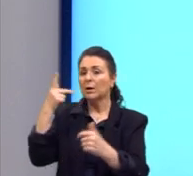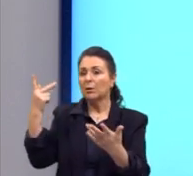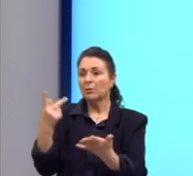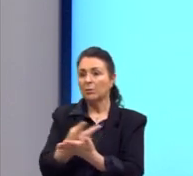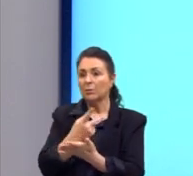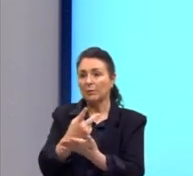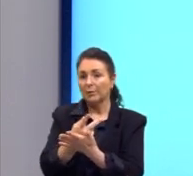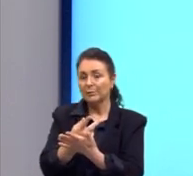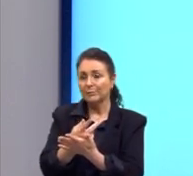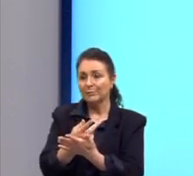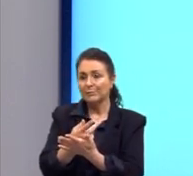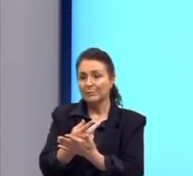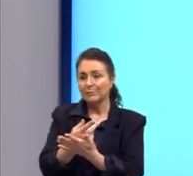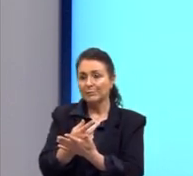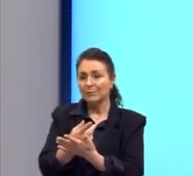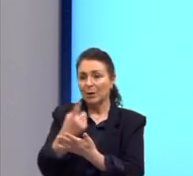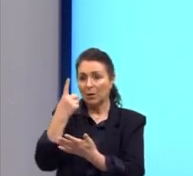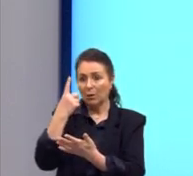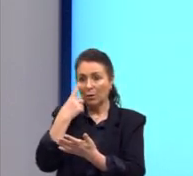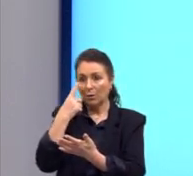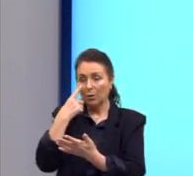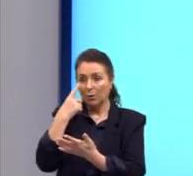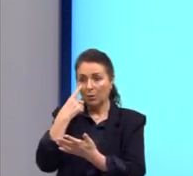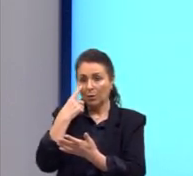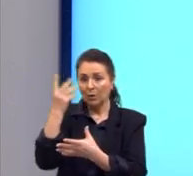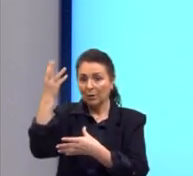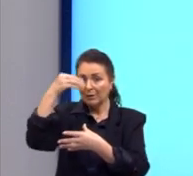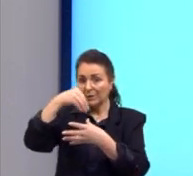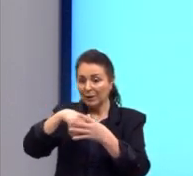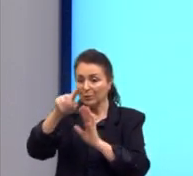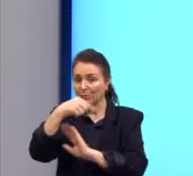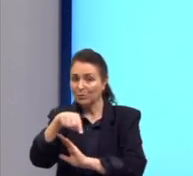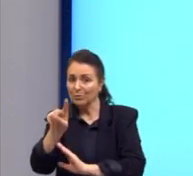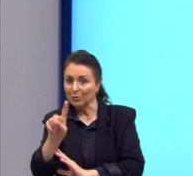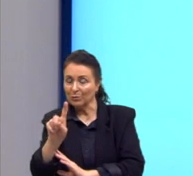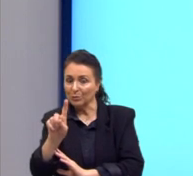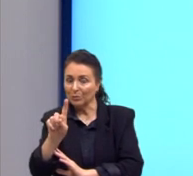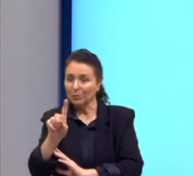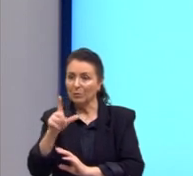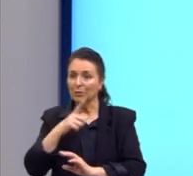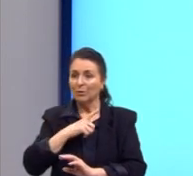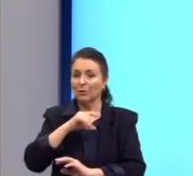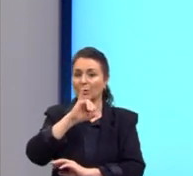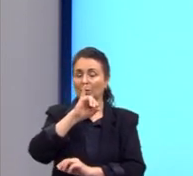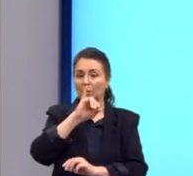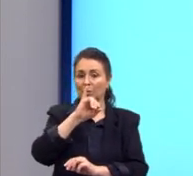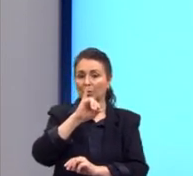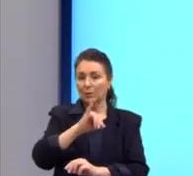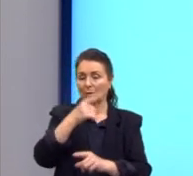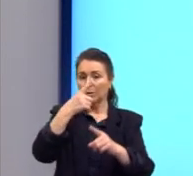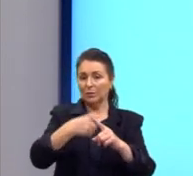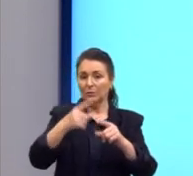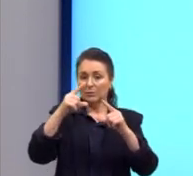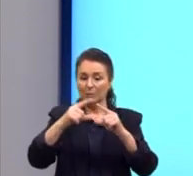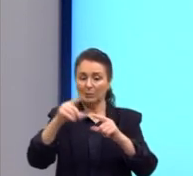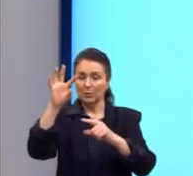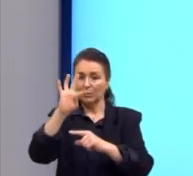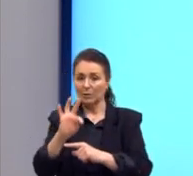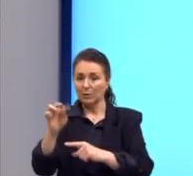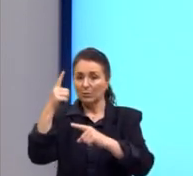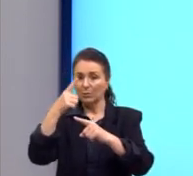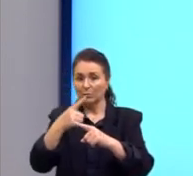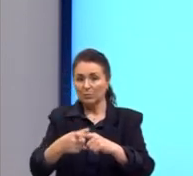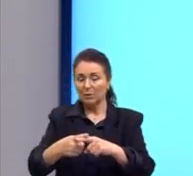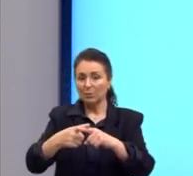gente vai ter só coloquei este termo dentro deste Delta quente Então ficou em x Delta ter